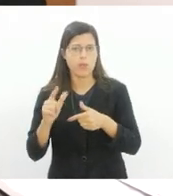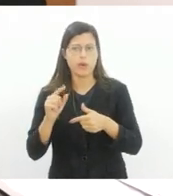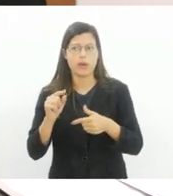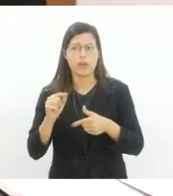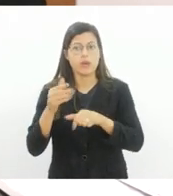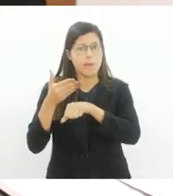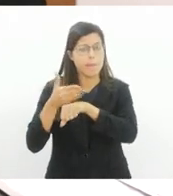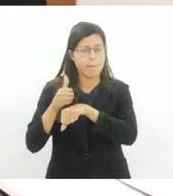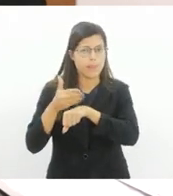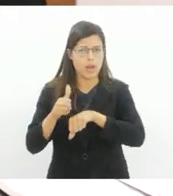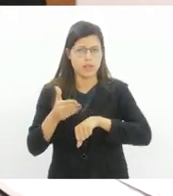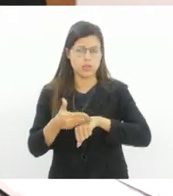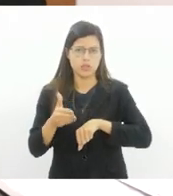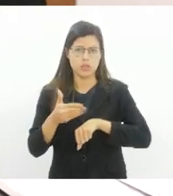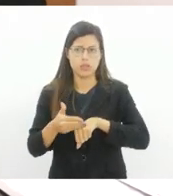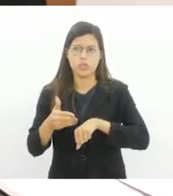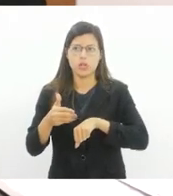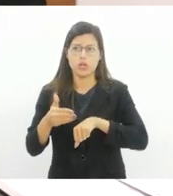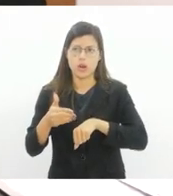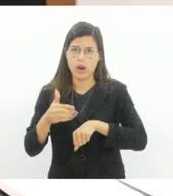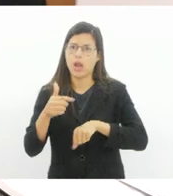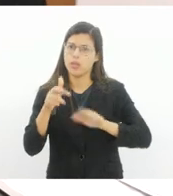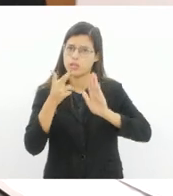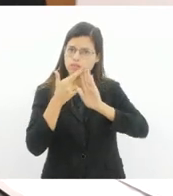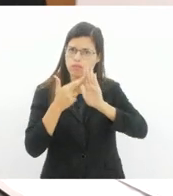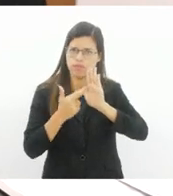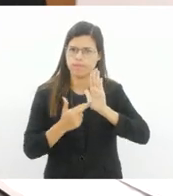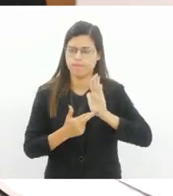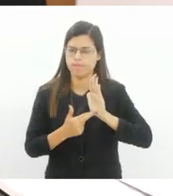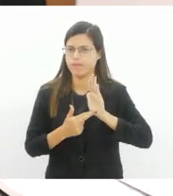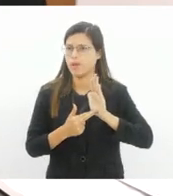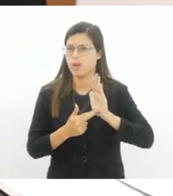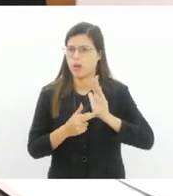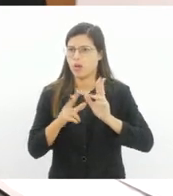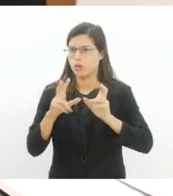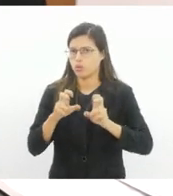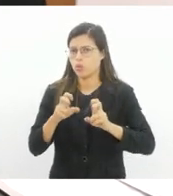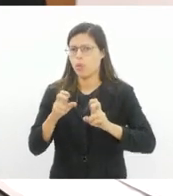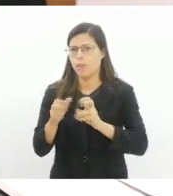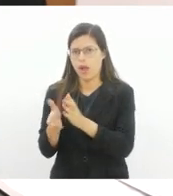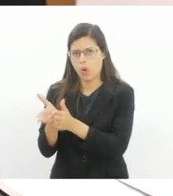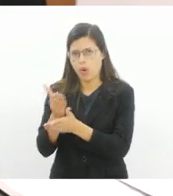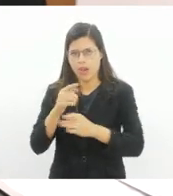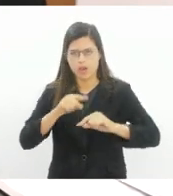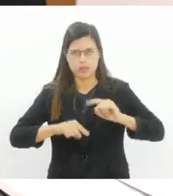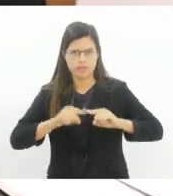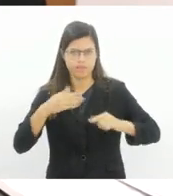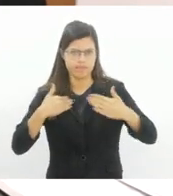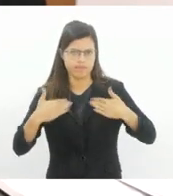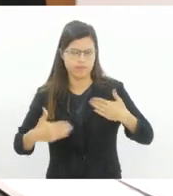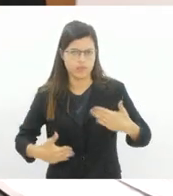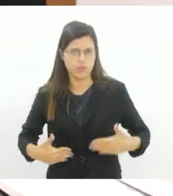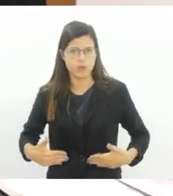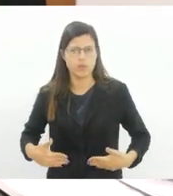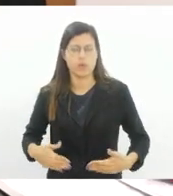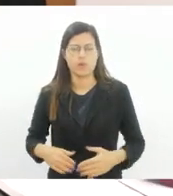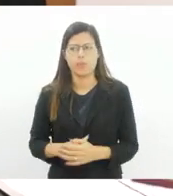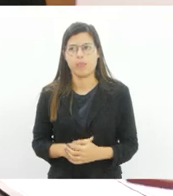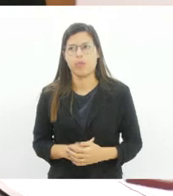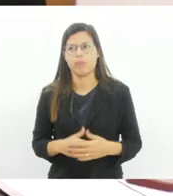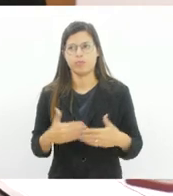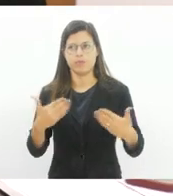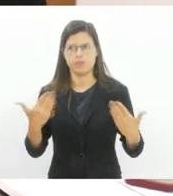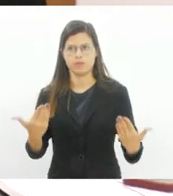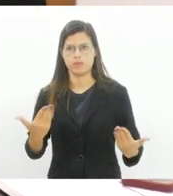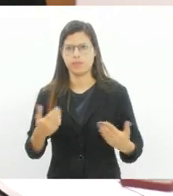em prática essa norma, né, que é a da coleta de vestígio. Então, assim, eu acho que a